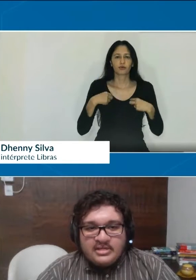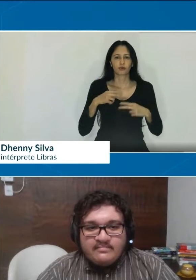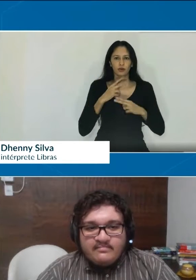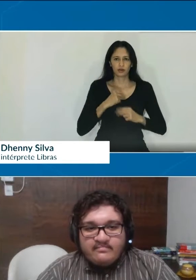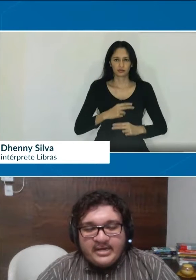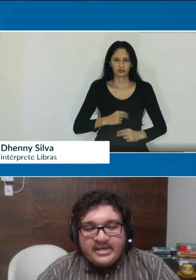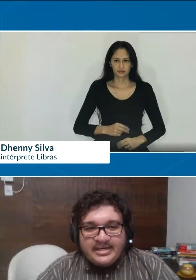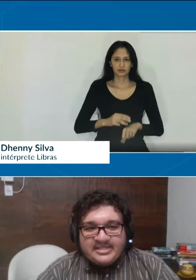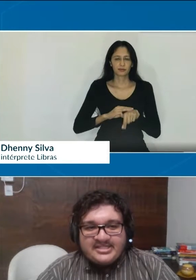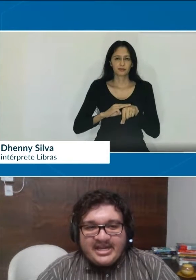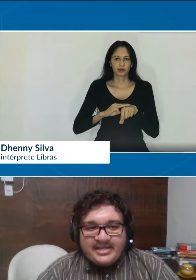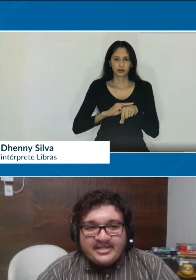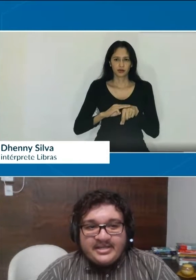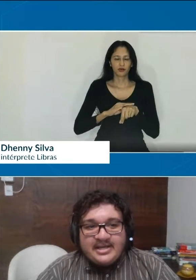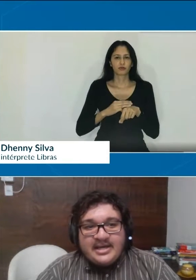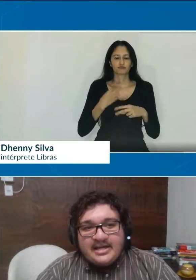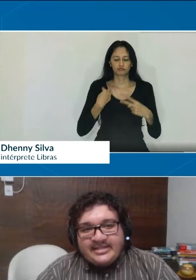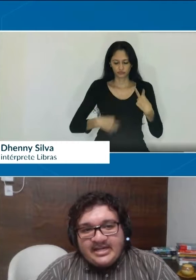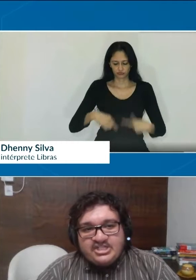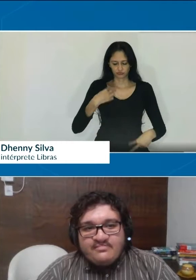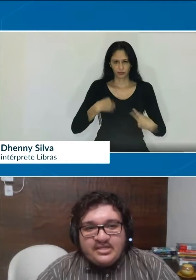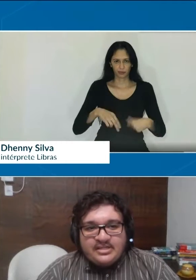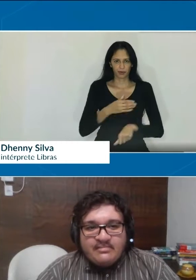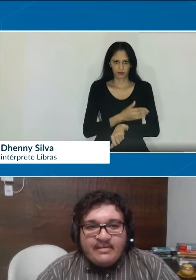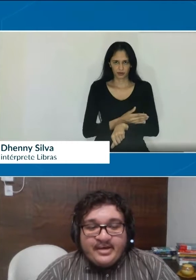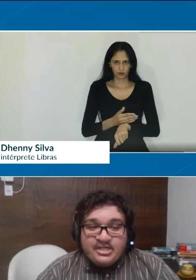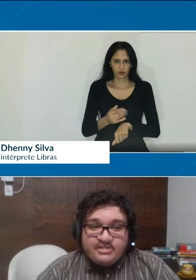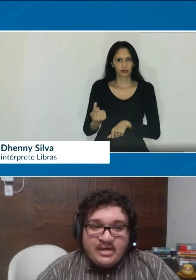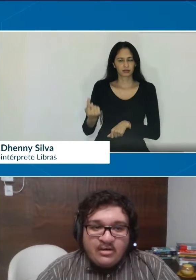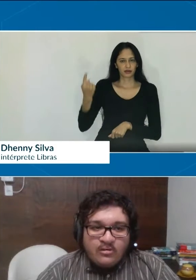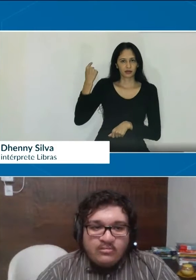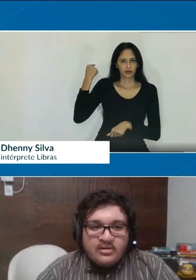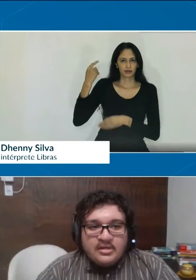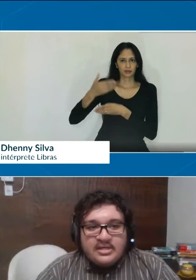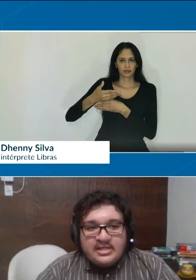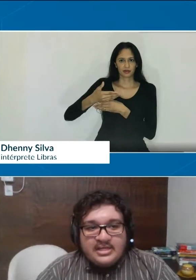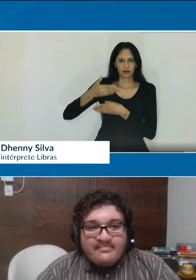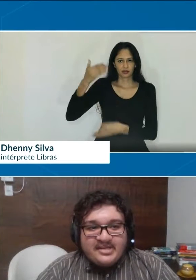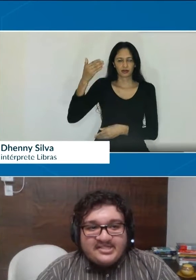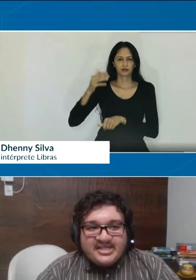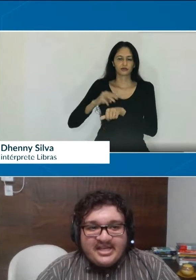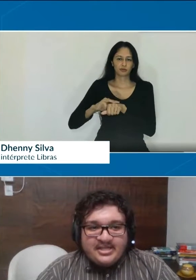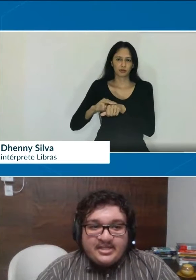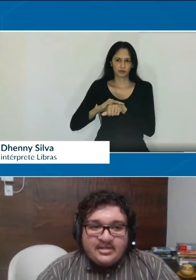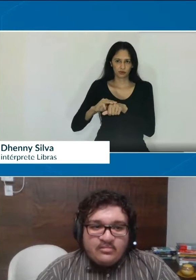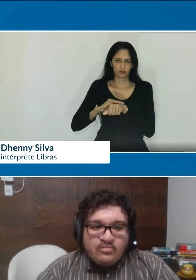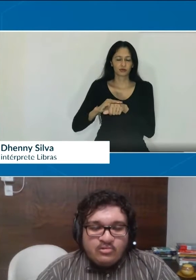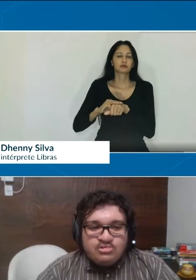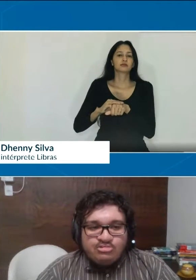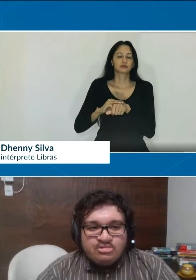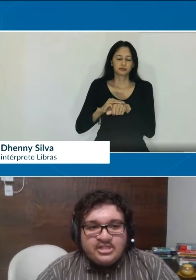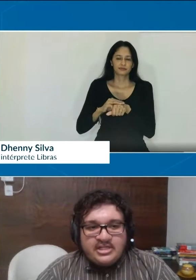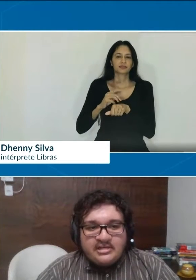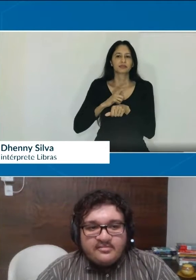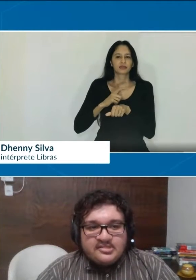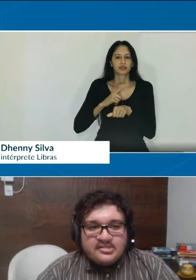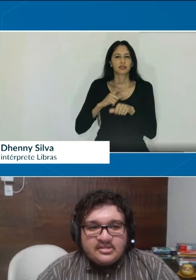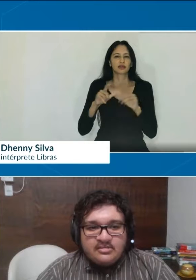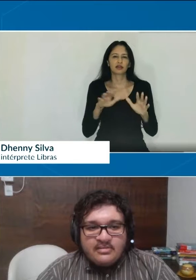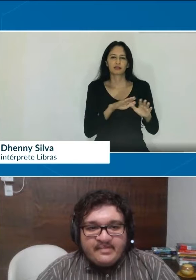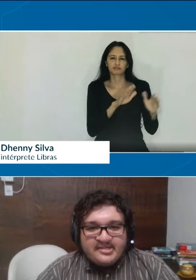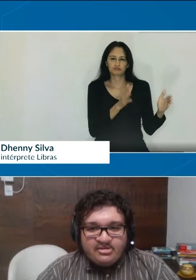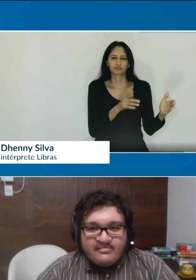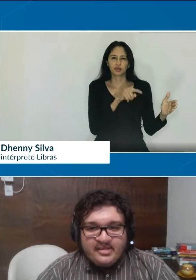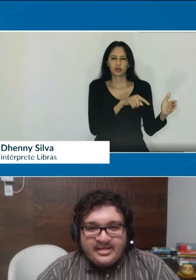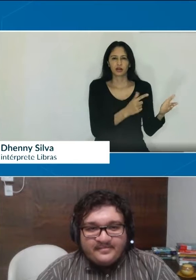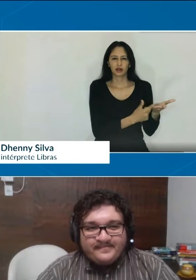marrom e branca listrada. Atrás de mim tem uma parede marrom e à minha esquerda tem um conjunto de livros